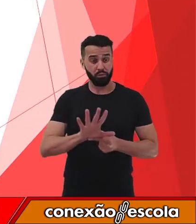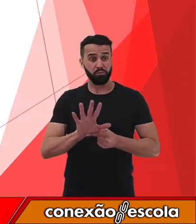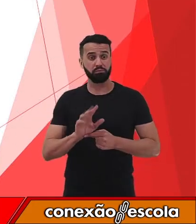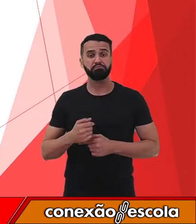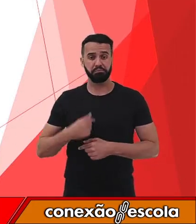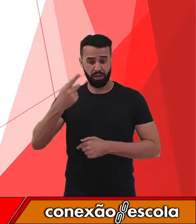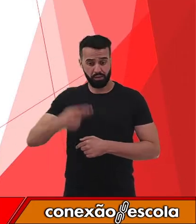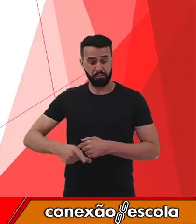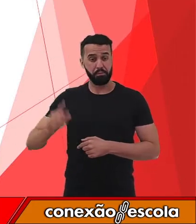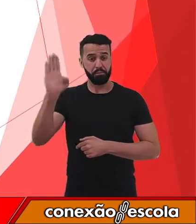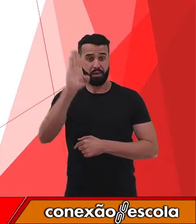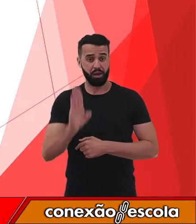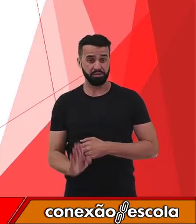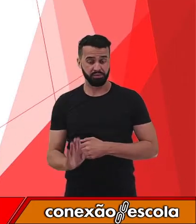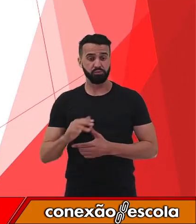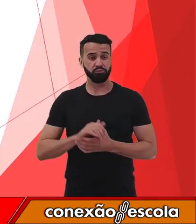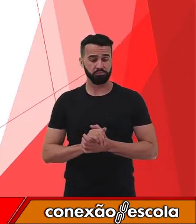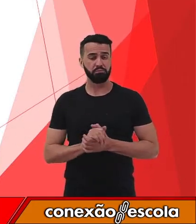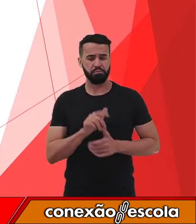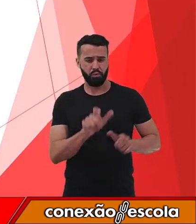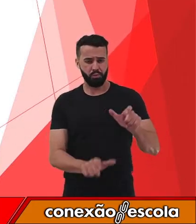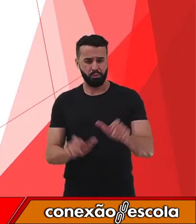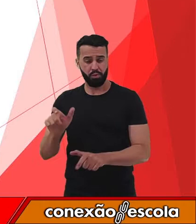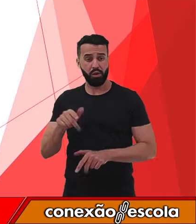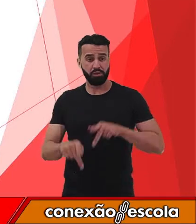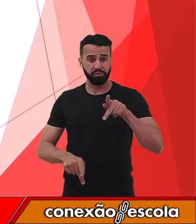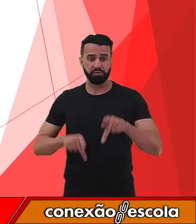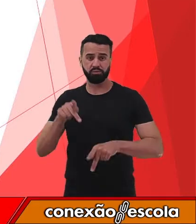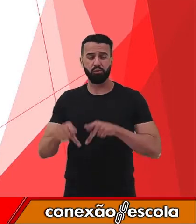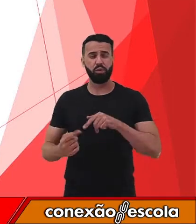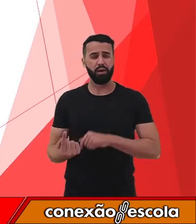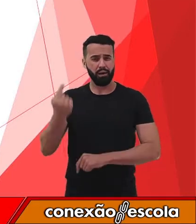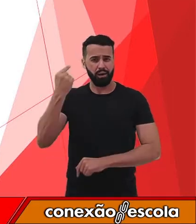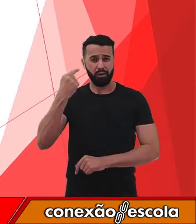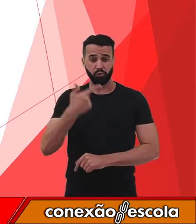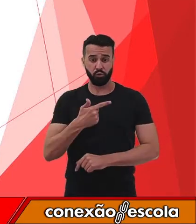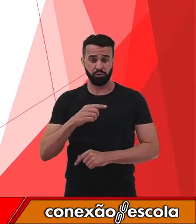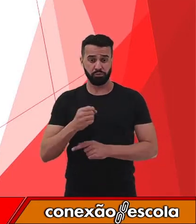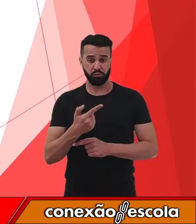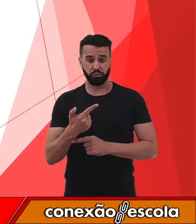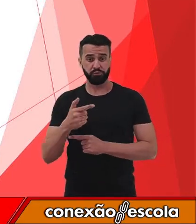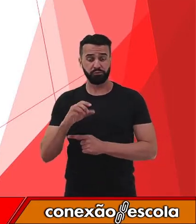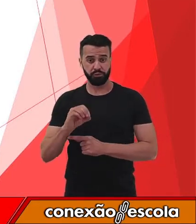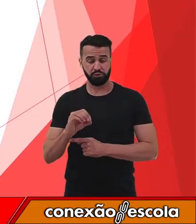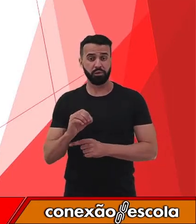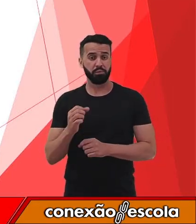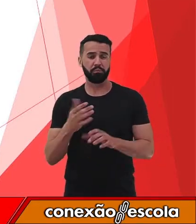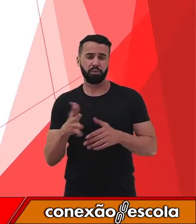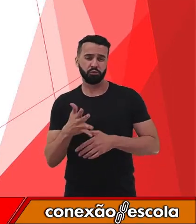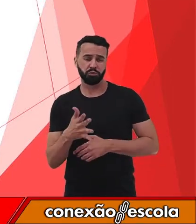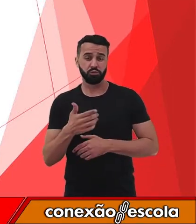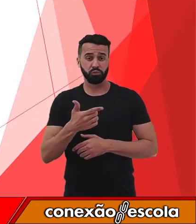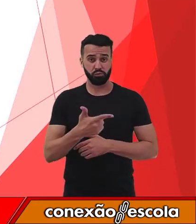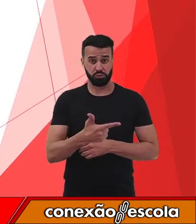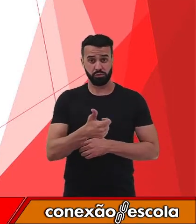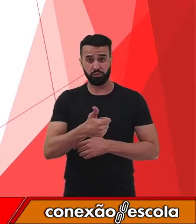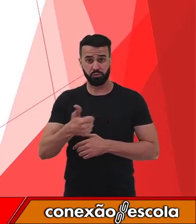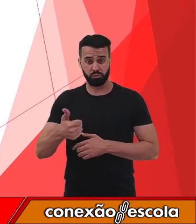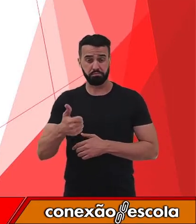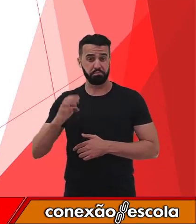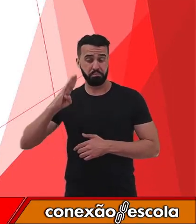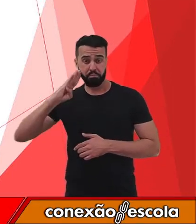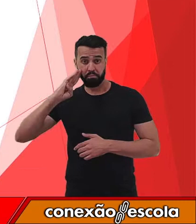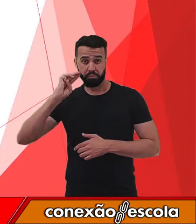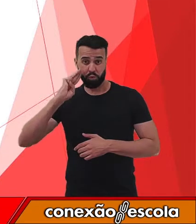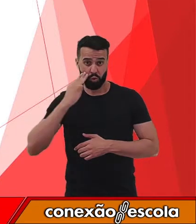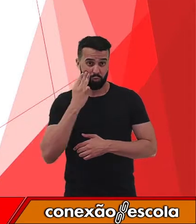Brasil, em 2020, era de aproximadamente 211 milhões